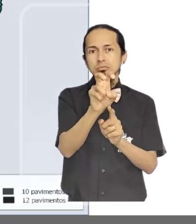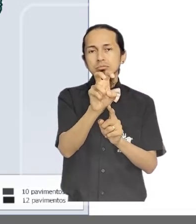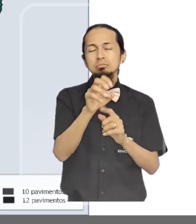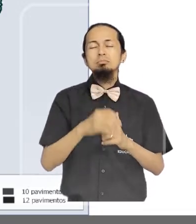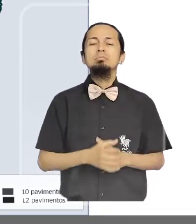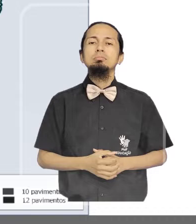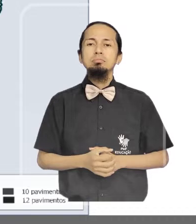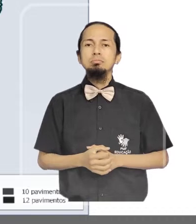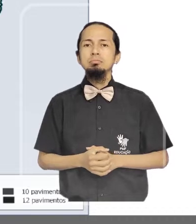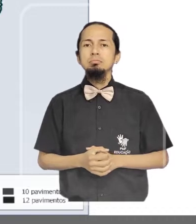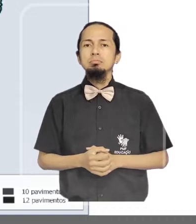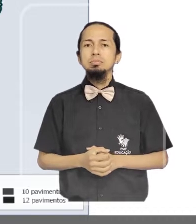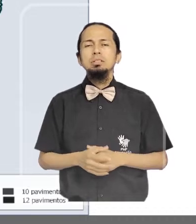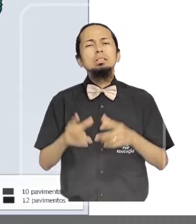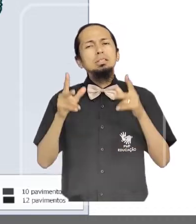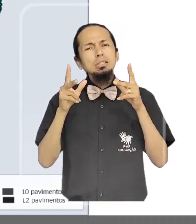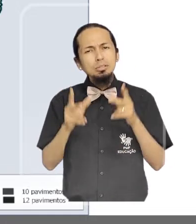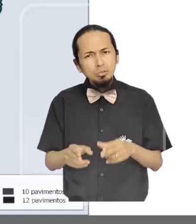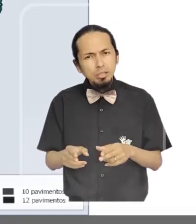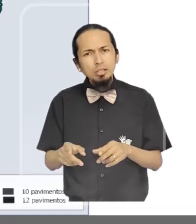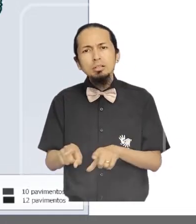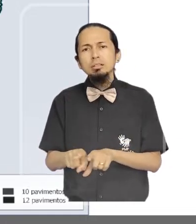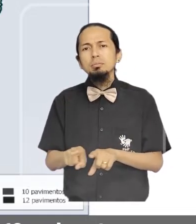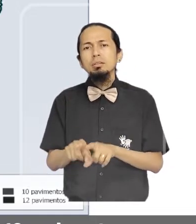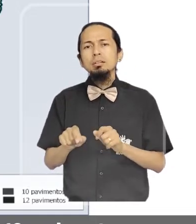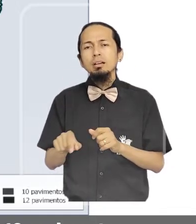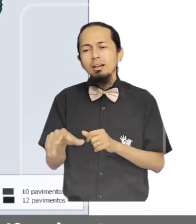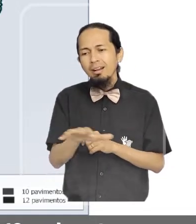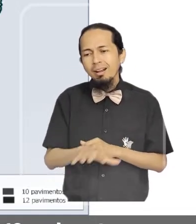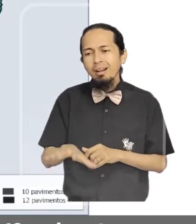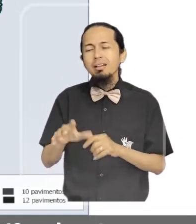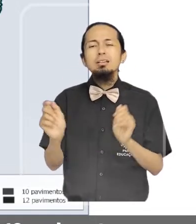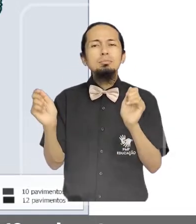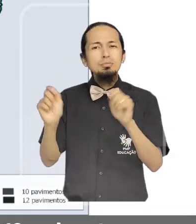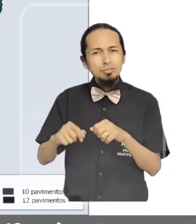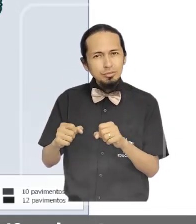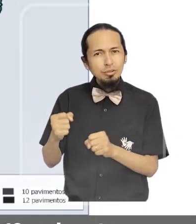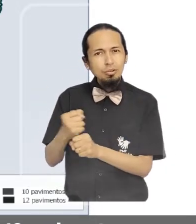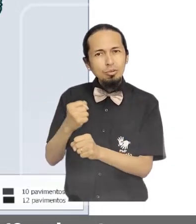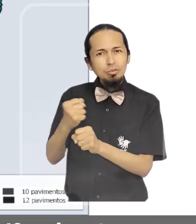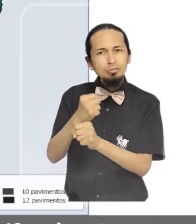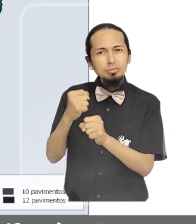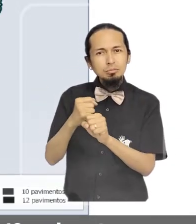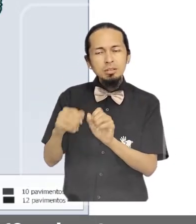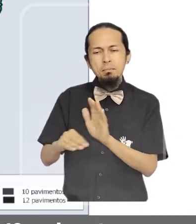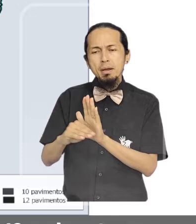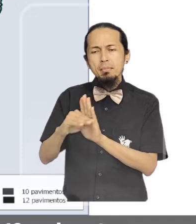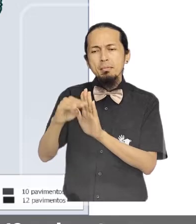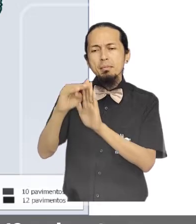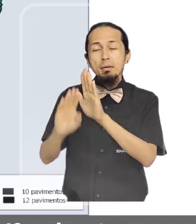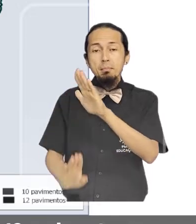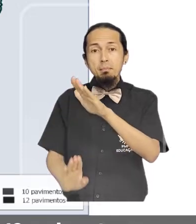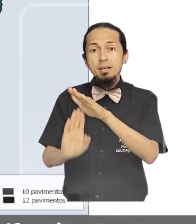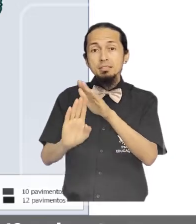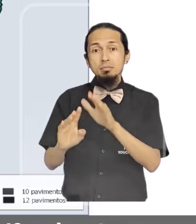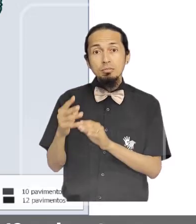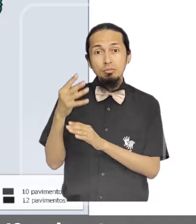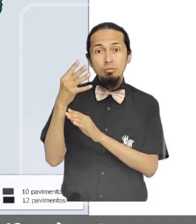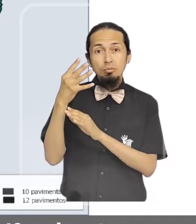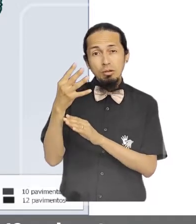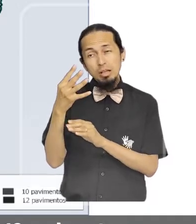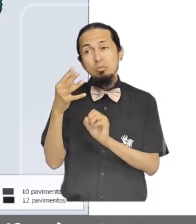5 pavimentos com os incentivos. Da mesma forma, áreas onde é permitida a construção de no